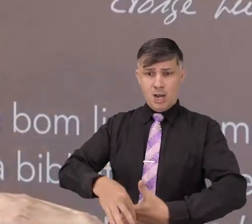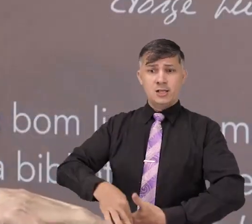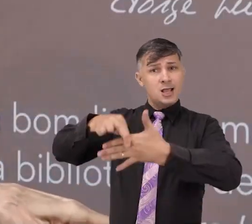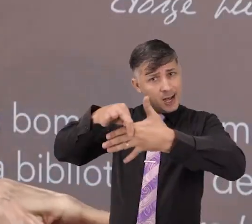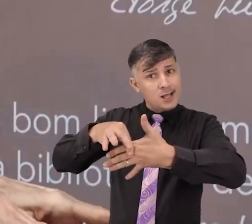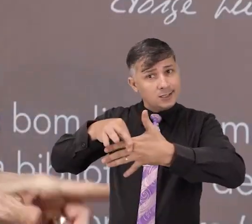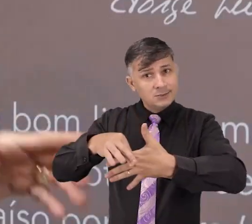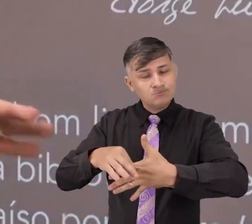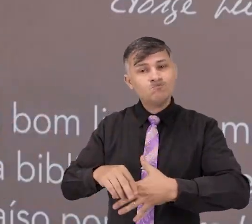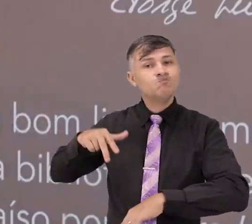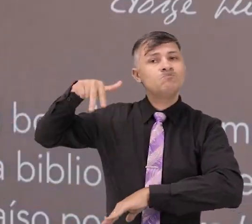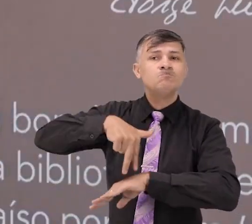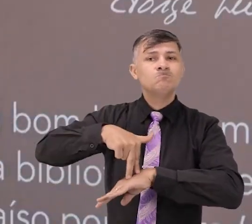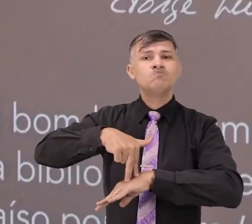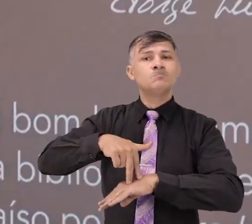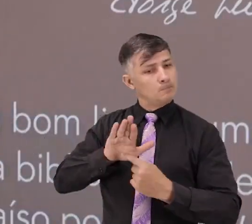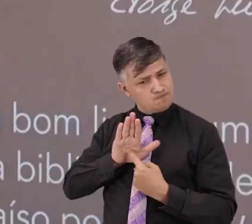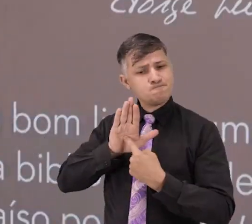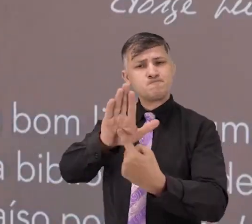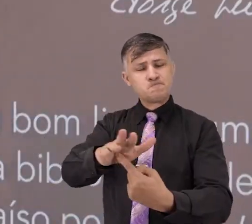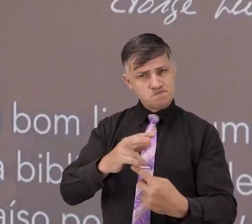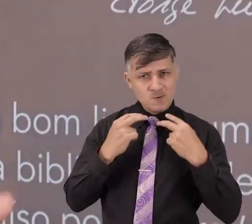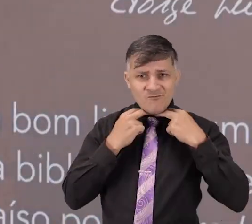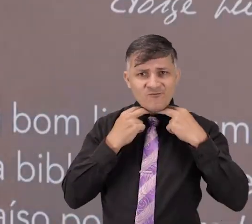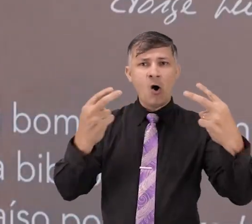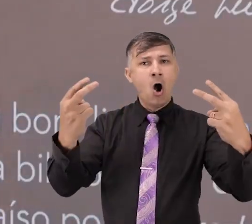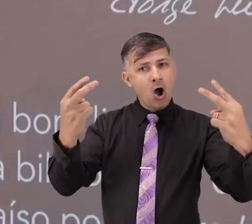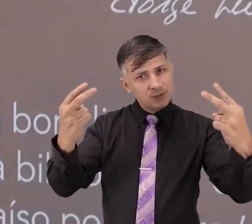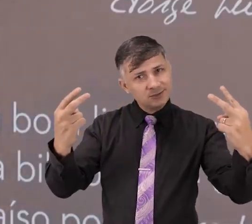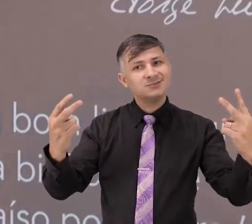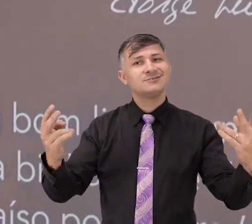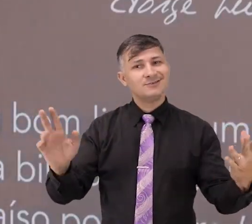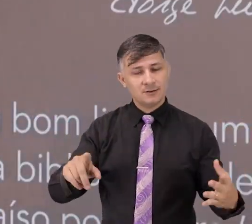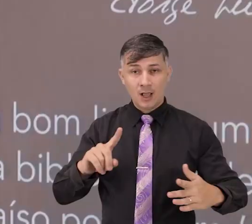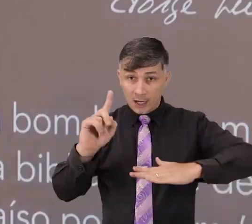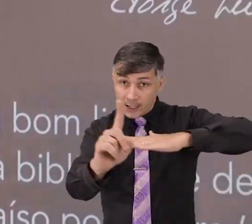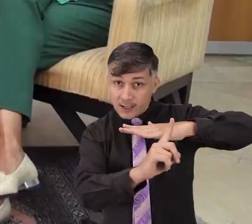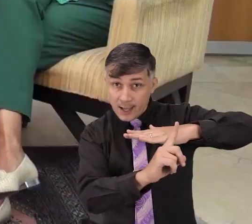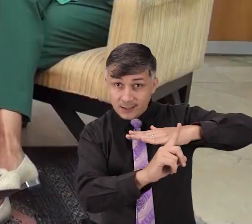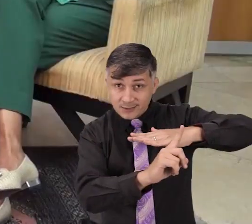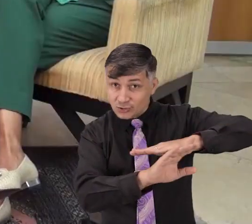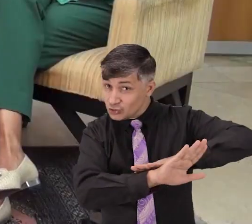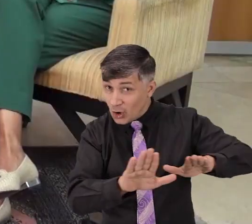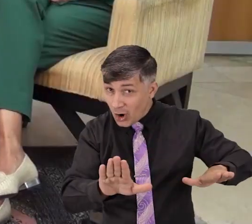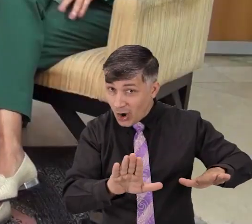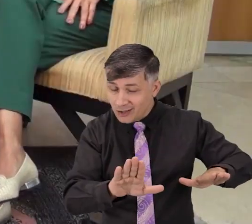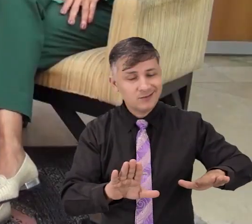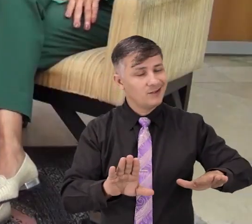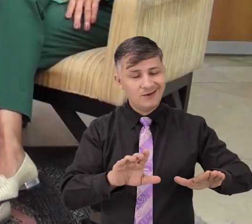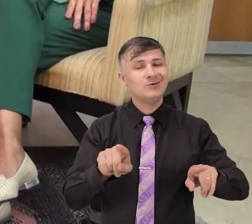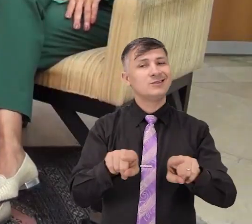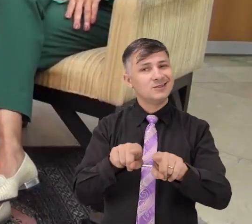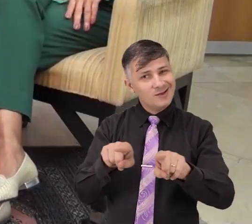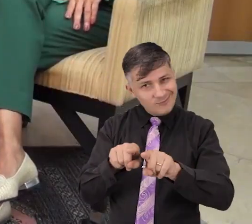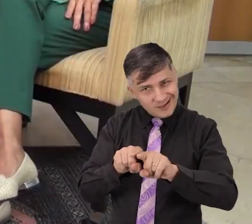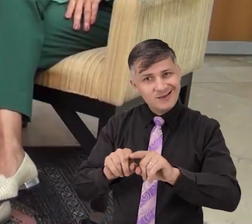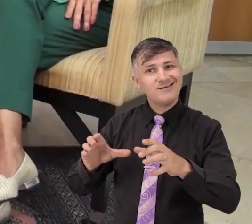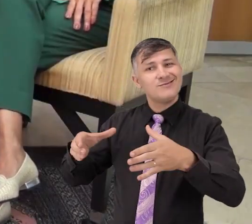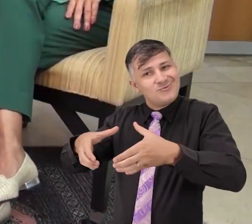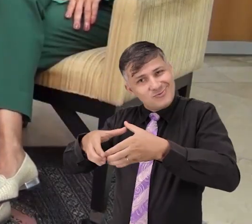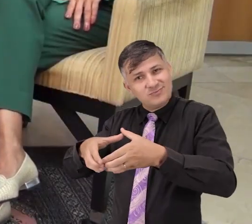os clientes, mas também as tuas companheiras, as tuas consortes. Eu